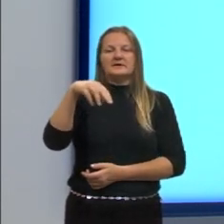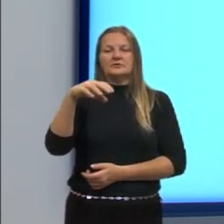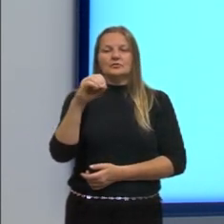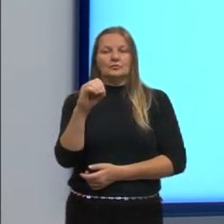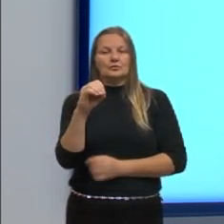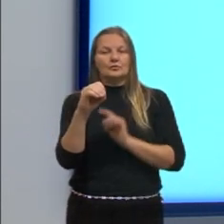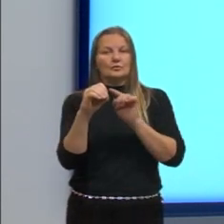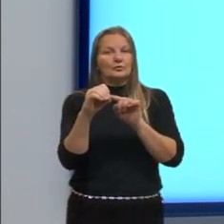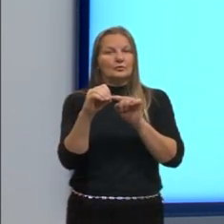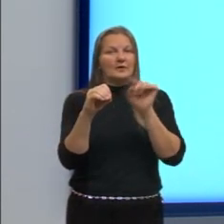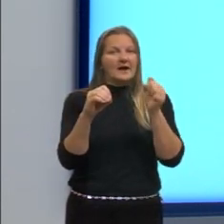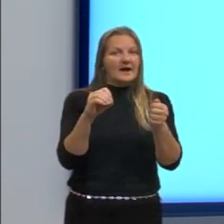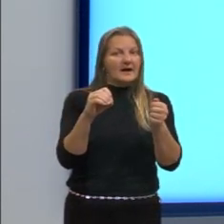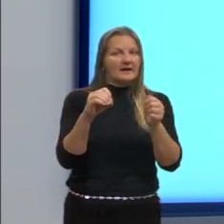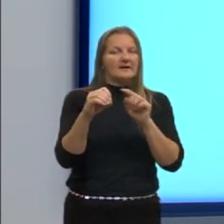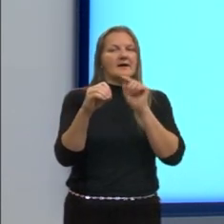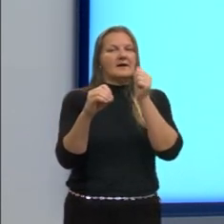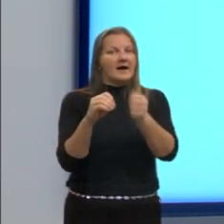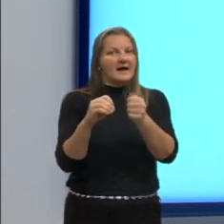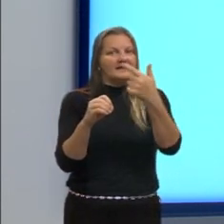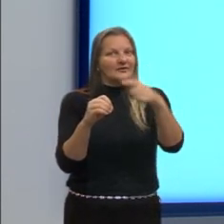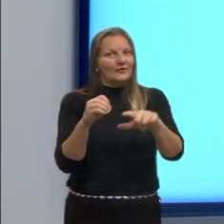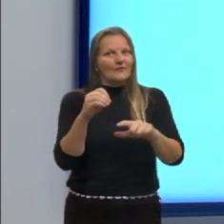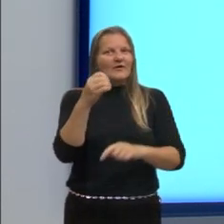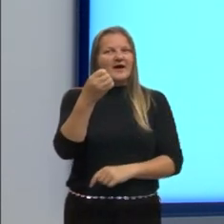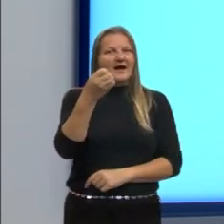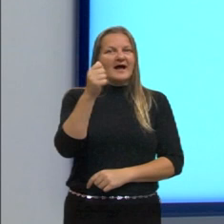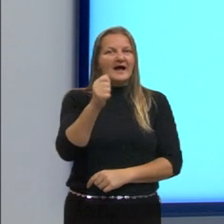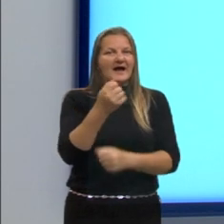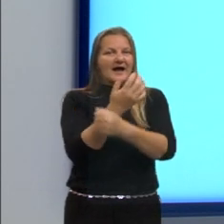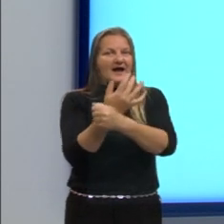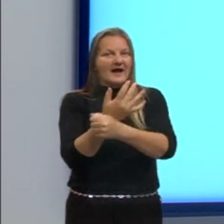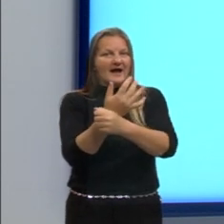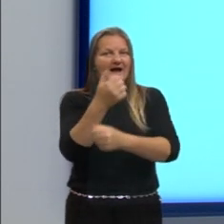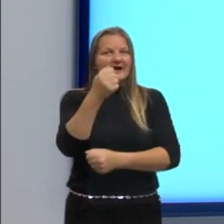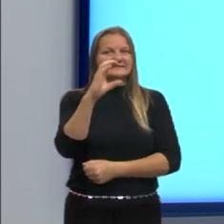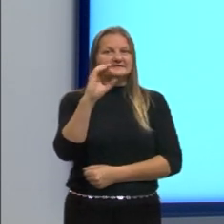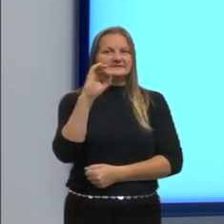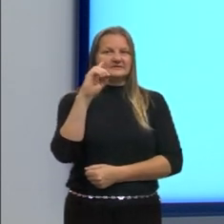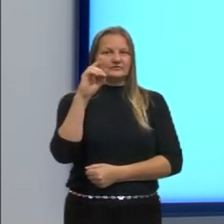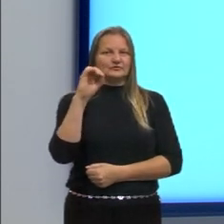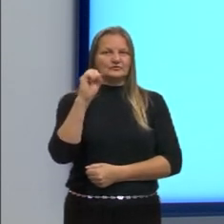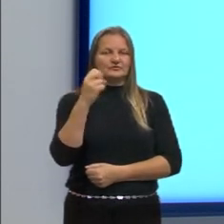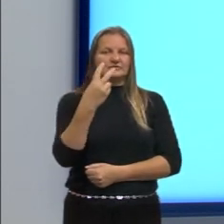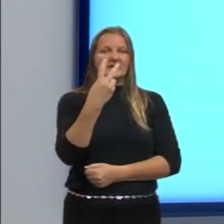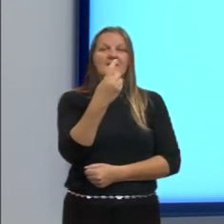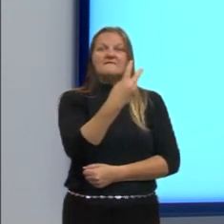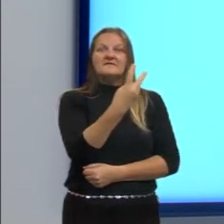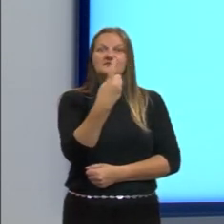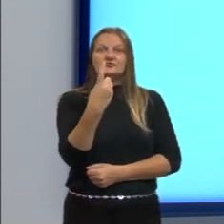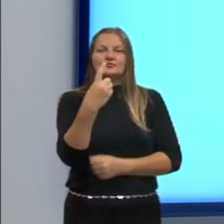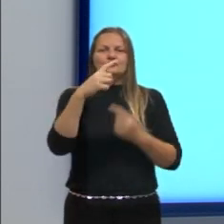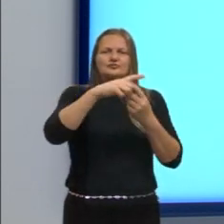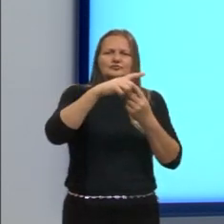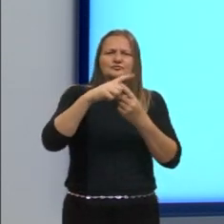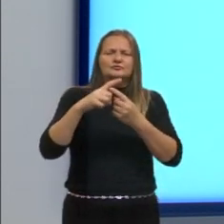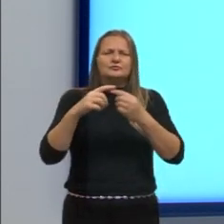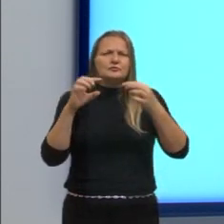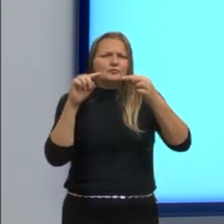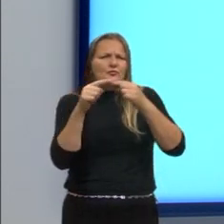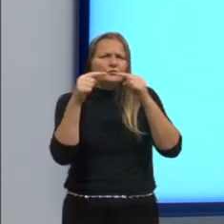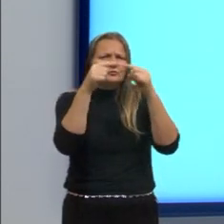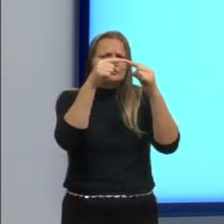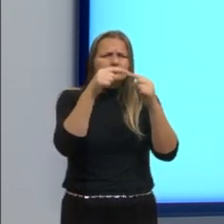participando das reações depende eles fazem uma combinação desses 21 aminoácidos e formam a n quantidade de